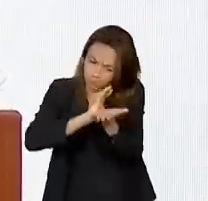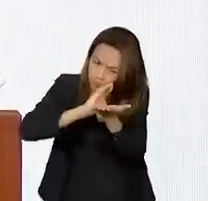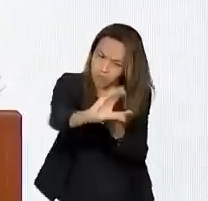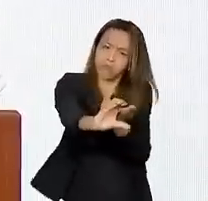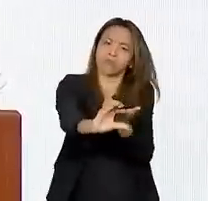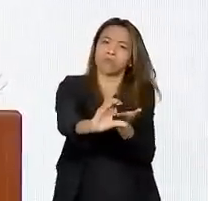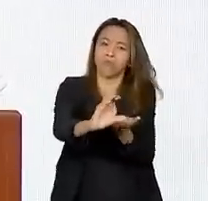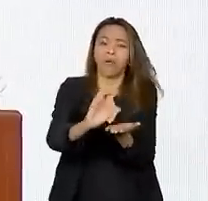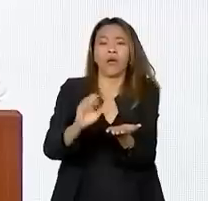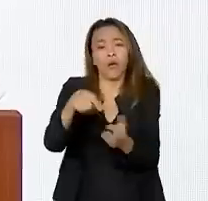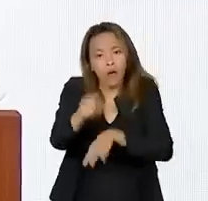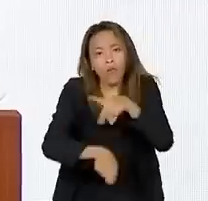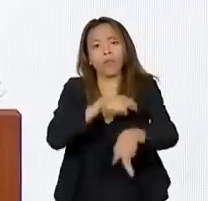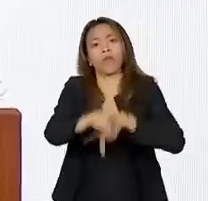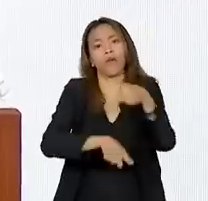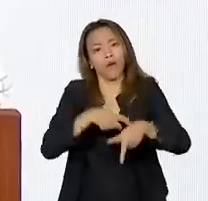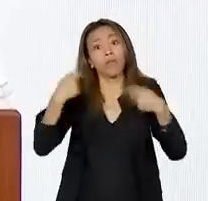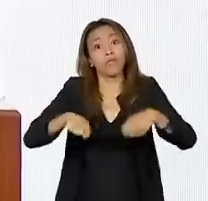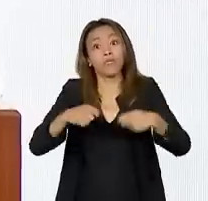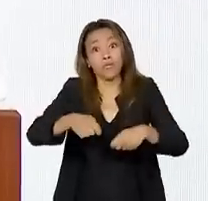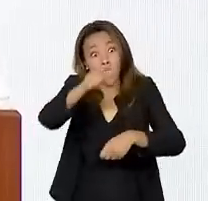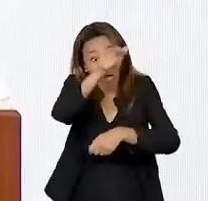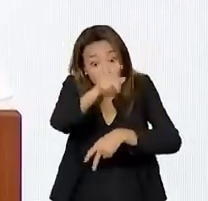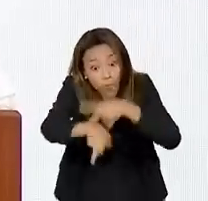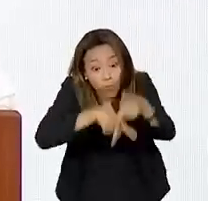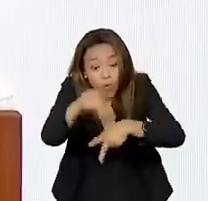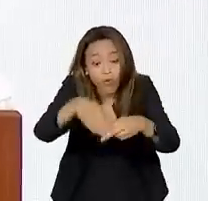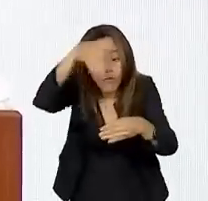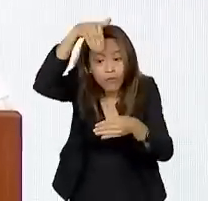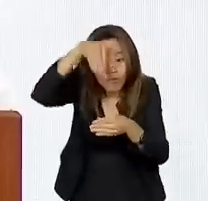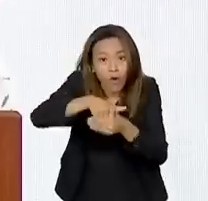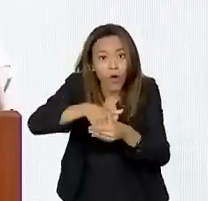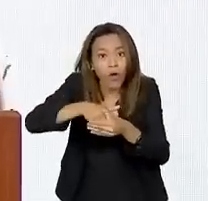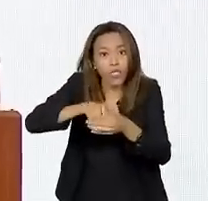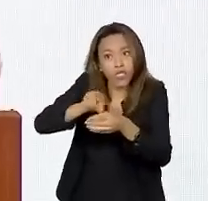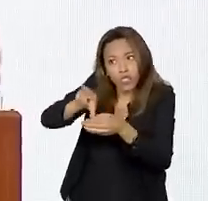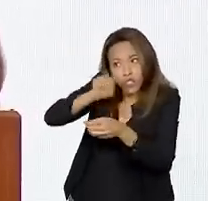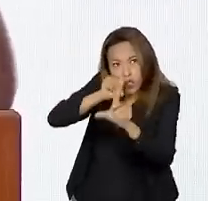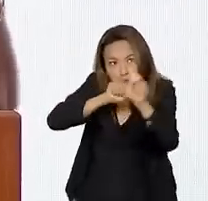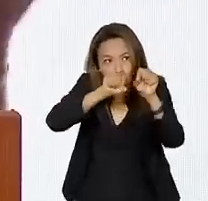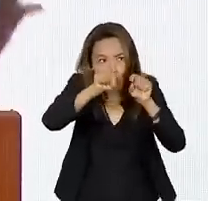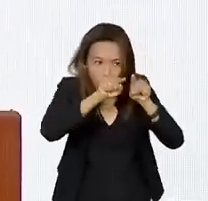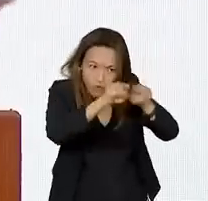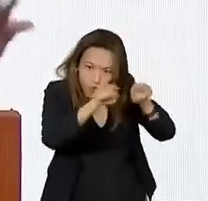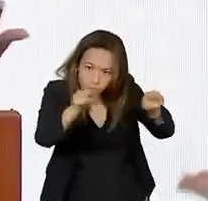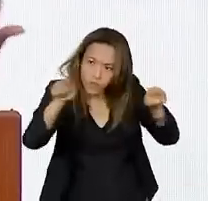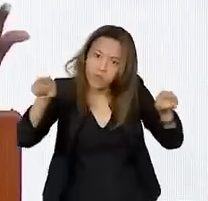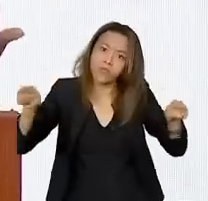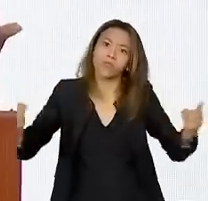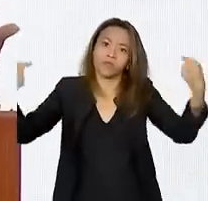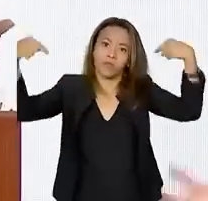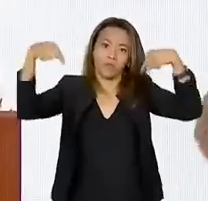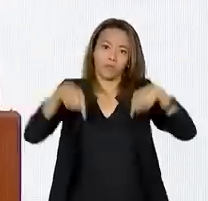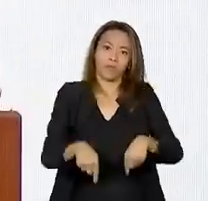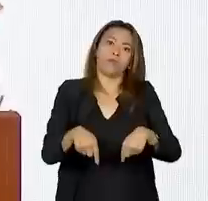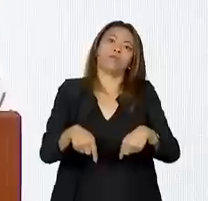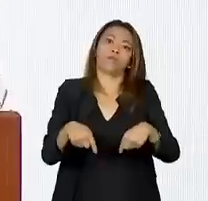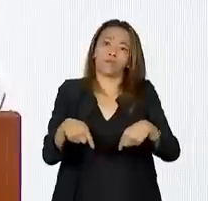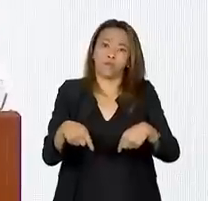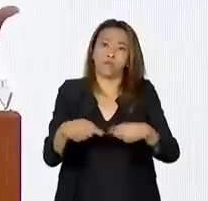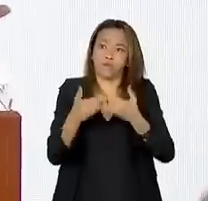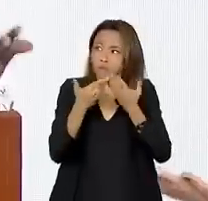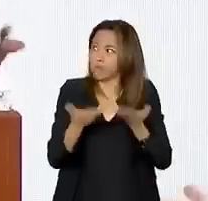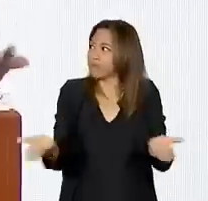precisa. Gente, o povo é quem vota, é o povo que coloca todos vocês aqui